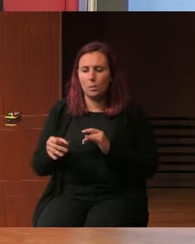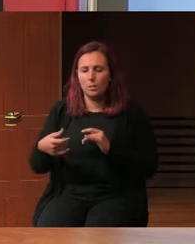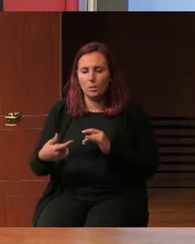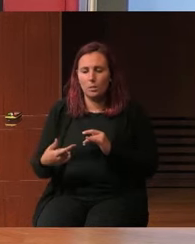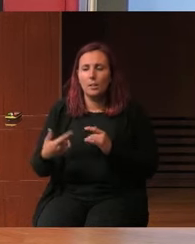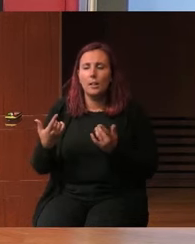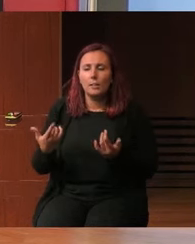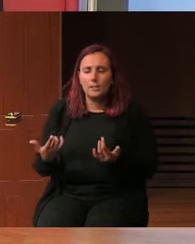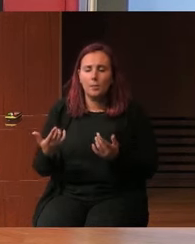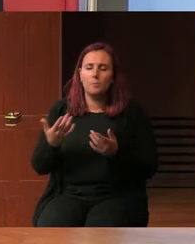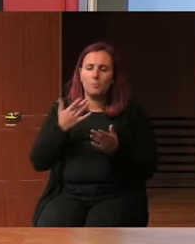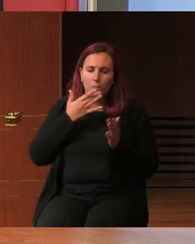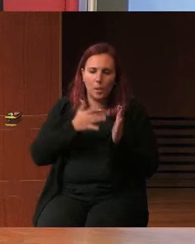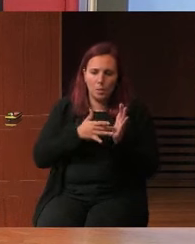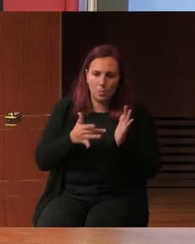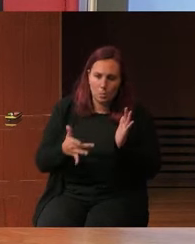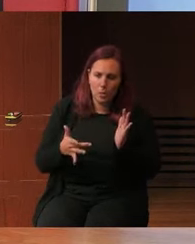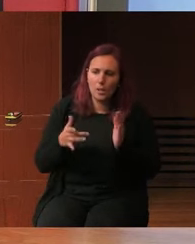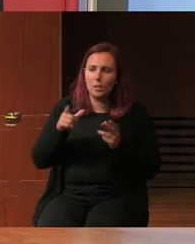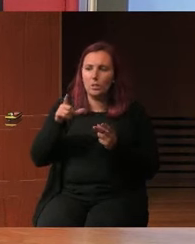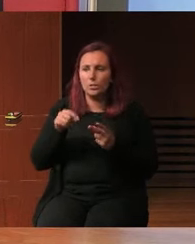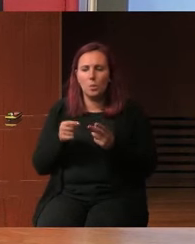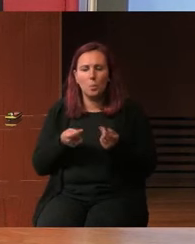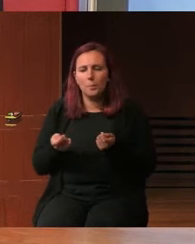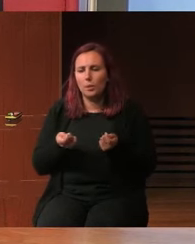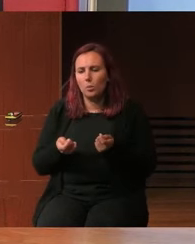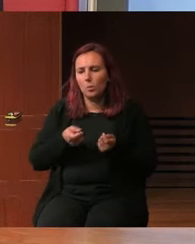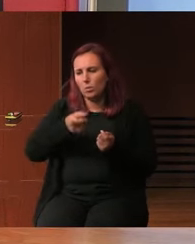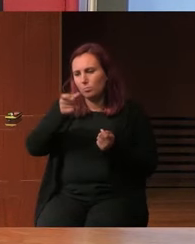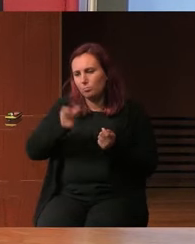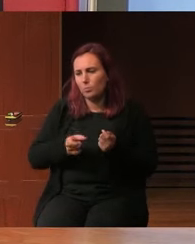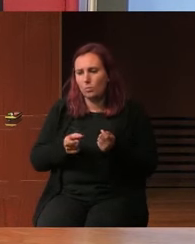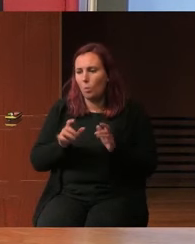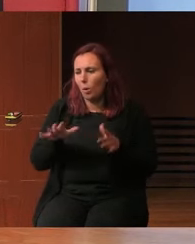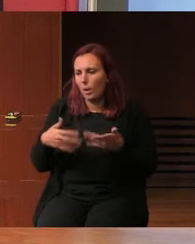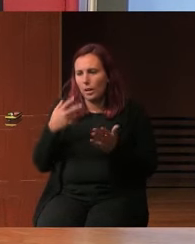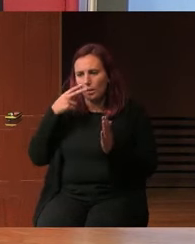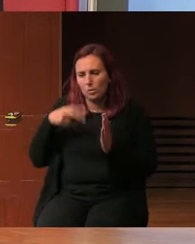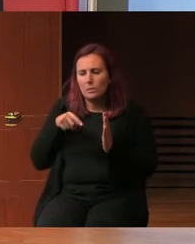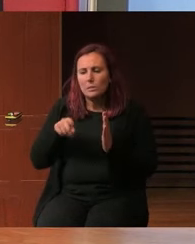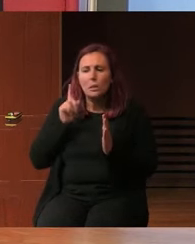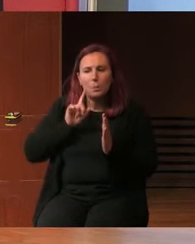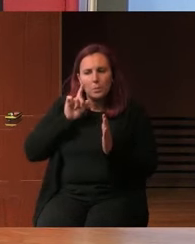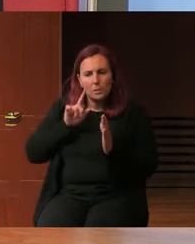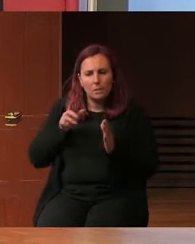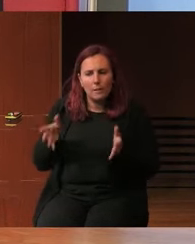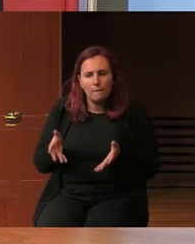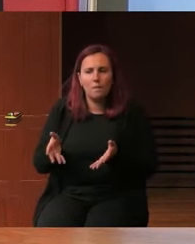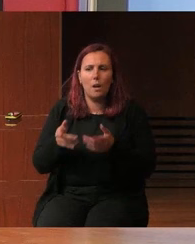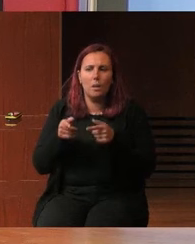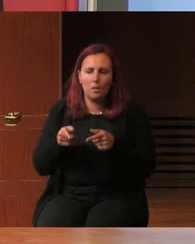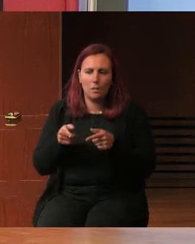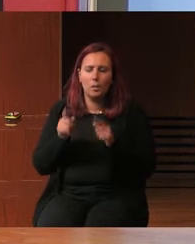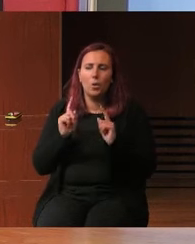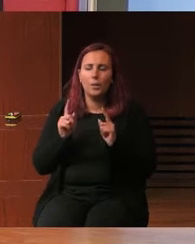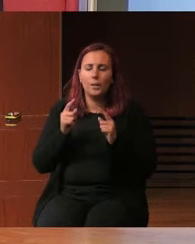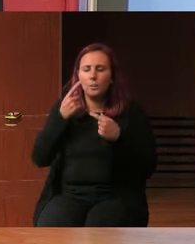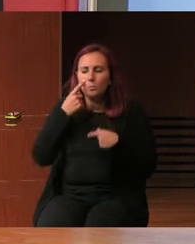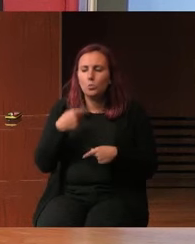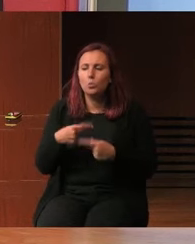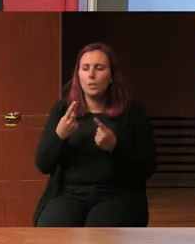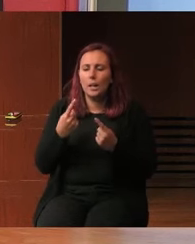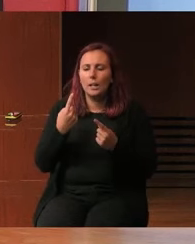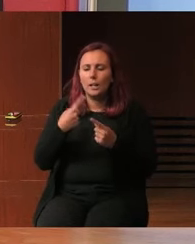papel das bibliotecas e qualquer mediador de leitura é cada vez mais importante neste sentido, não é? Que é o de mostrar